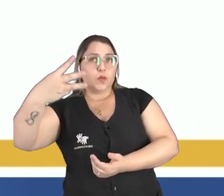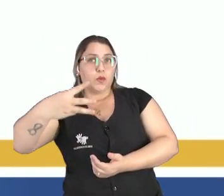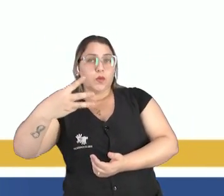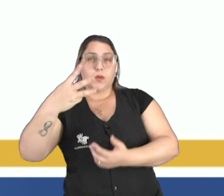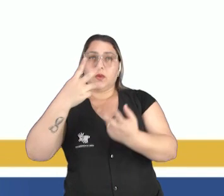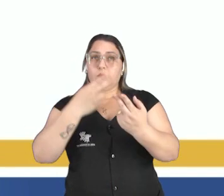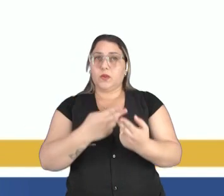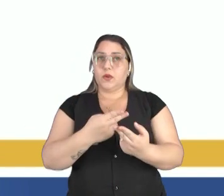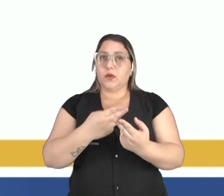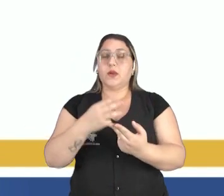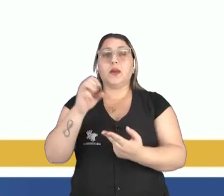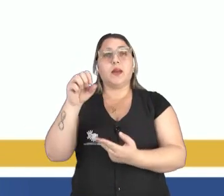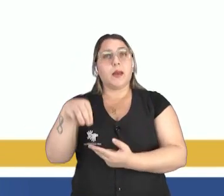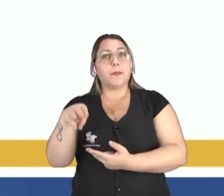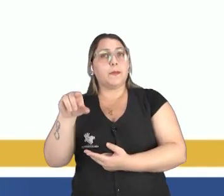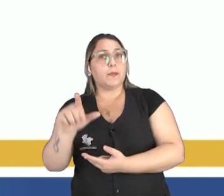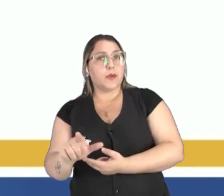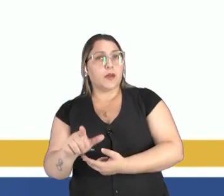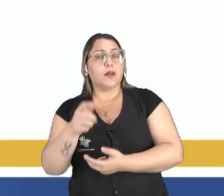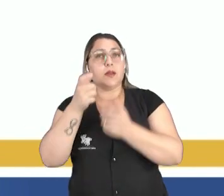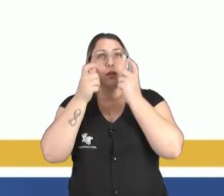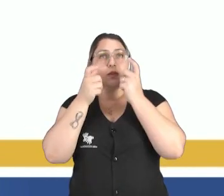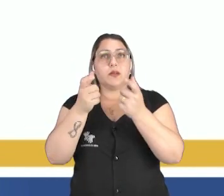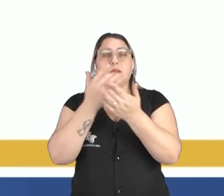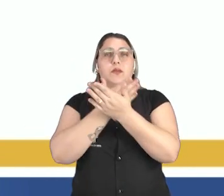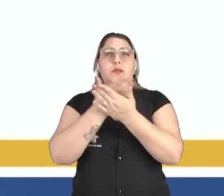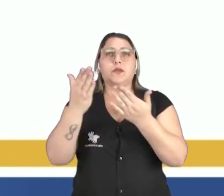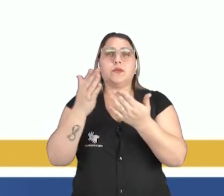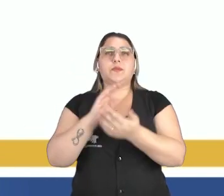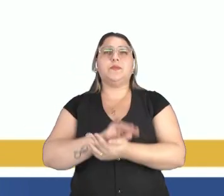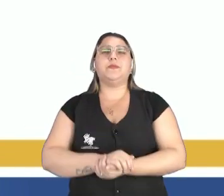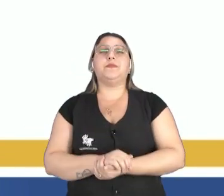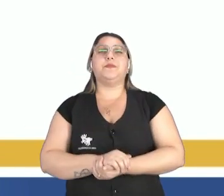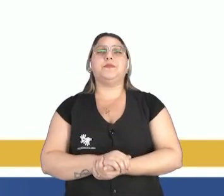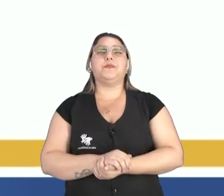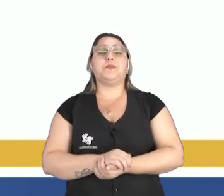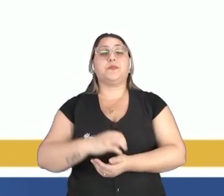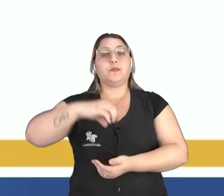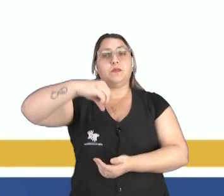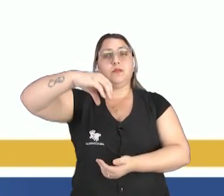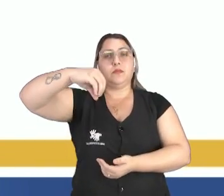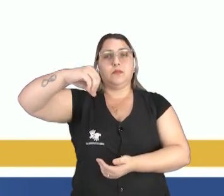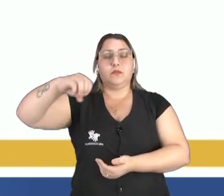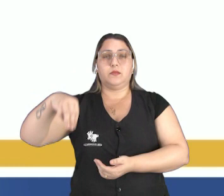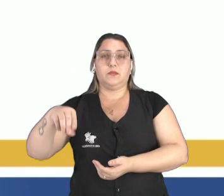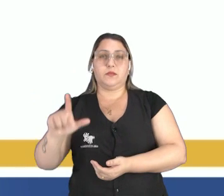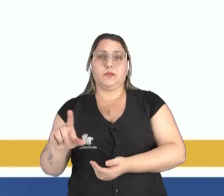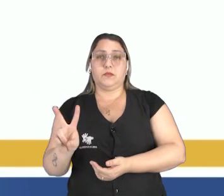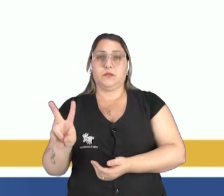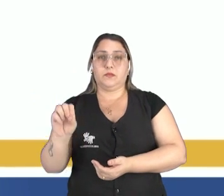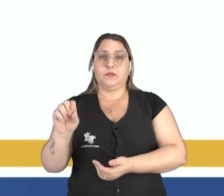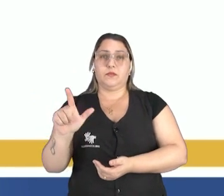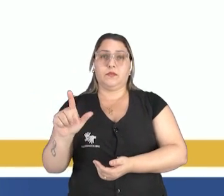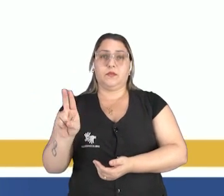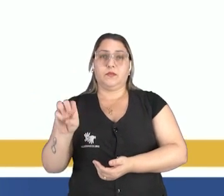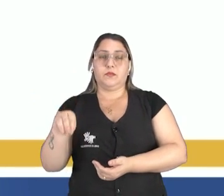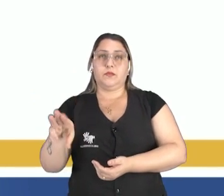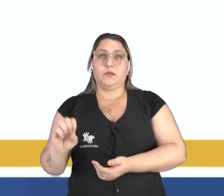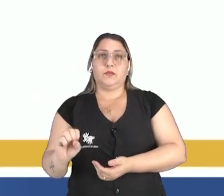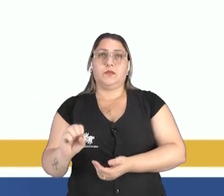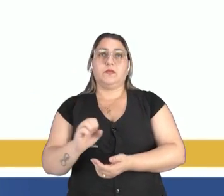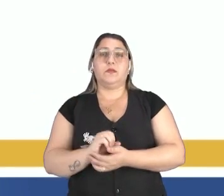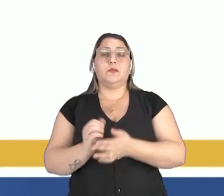é a mesma coisa que 1 ml. Presta bem atenção no início. Lá está dizendo que é 900 ml de volume. E aqui